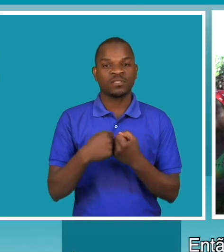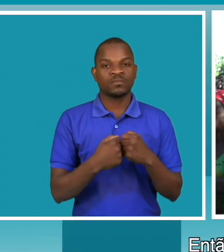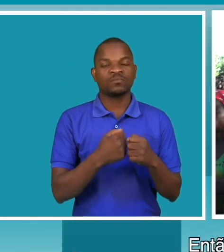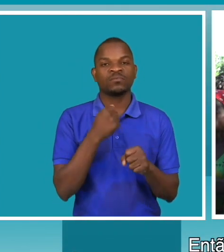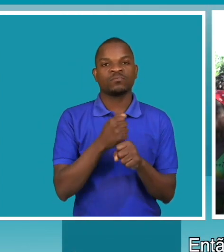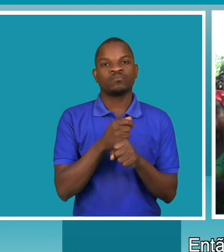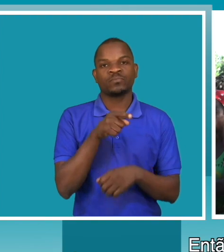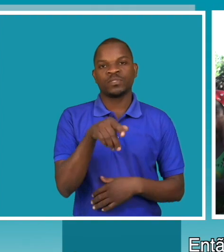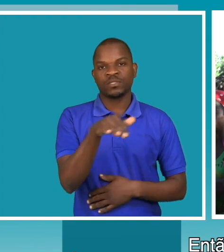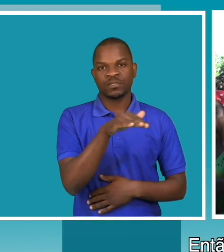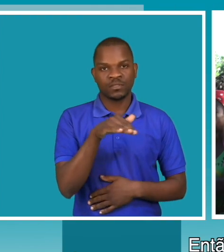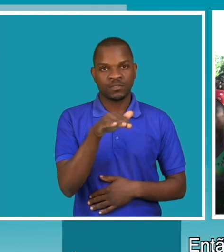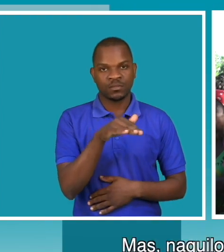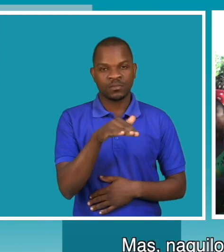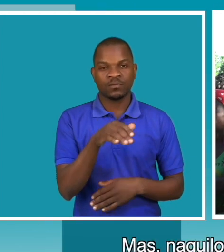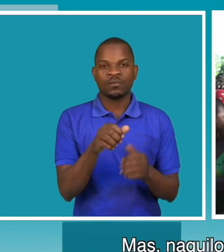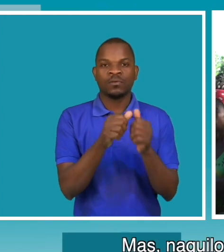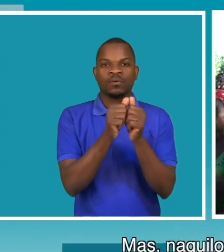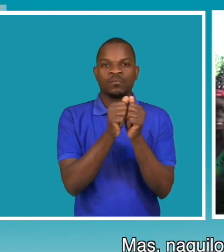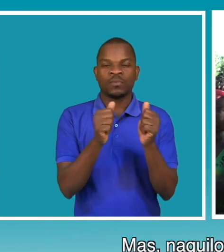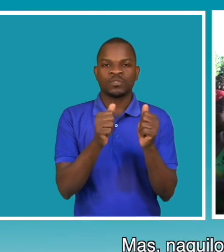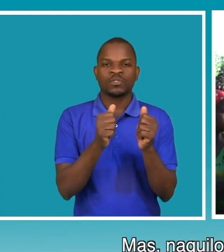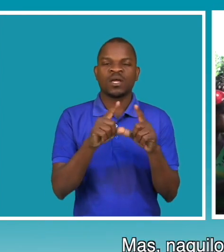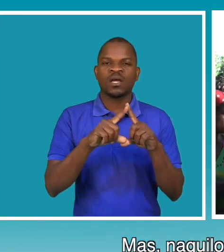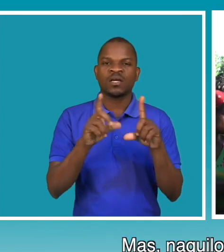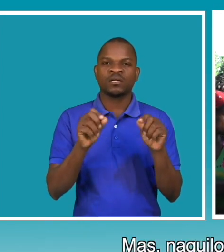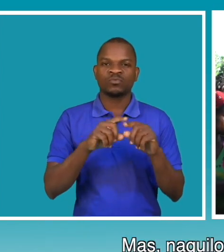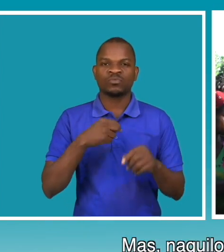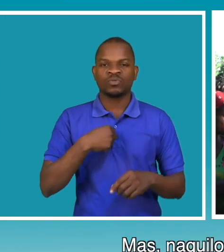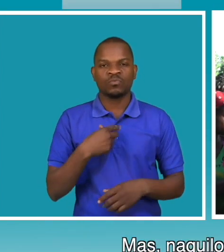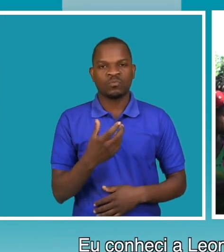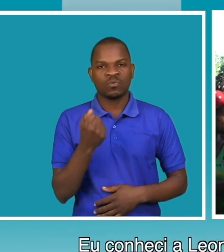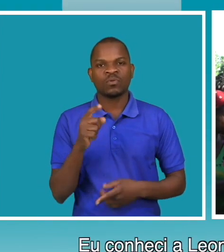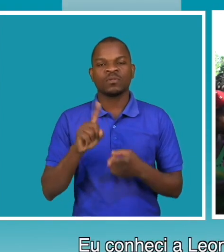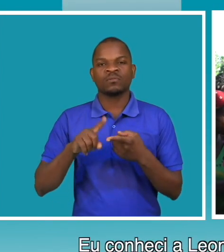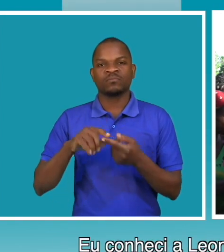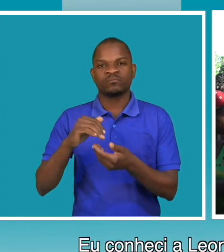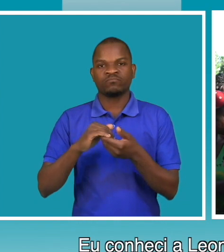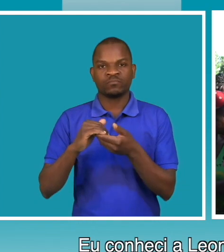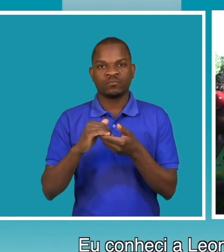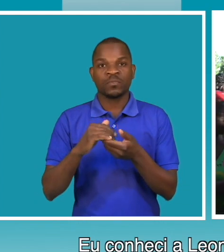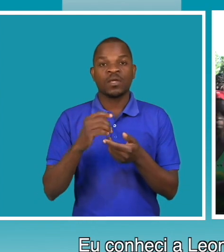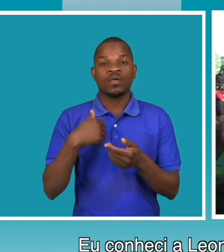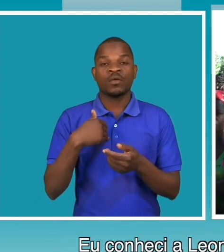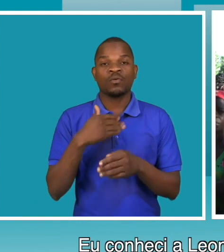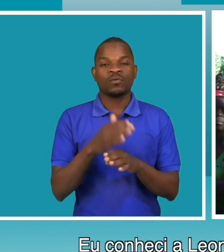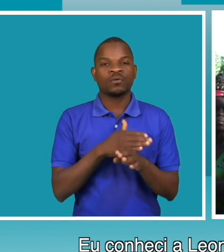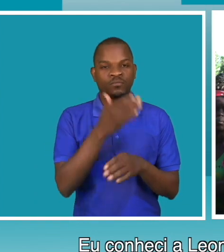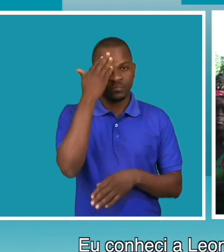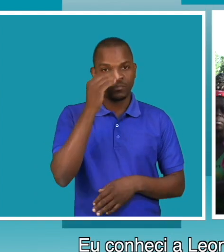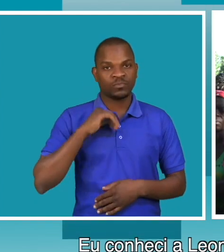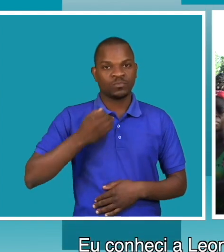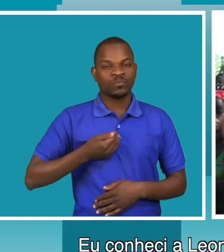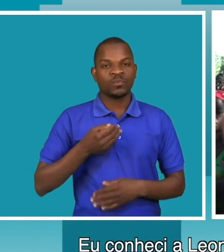mesmo trabalhar nesta área. Mas, naquilo que eu posso, naquilo que os parceiros também podem. Eu conheci a Leonora,